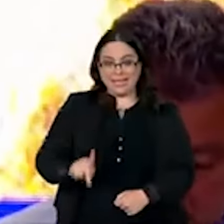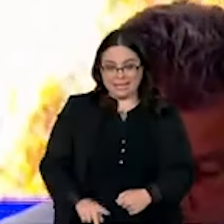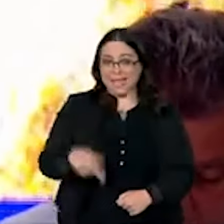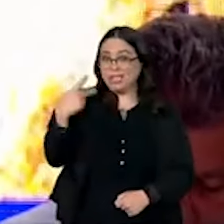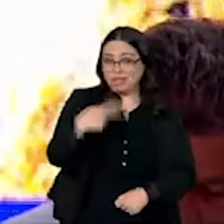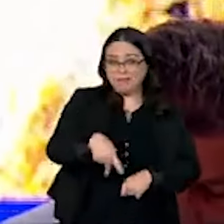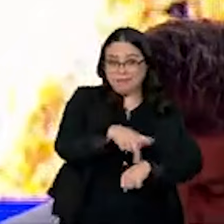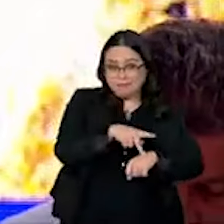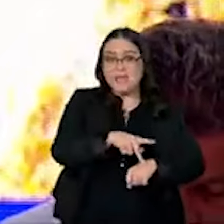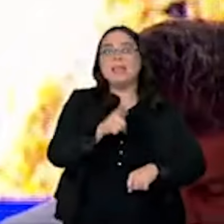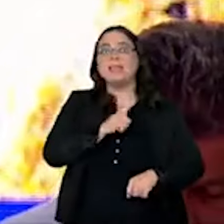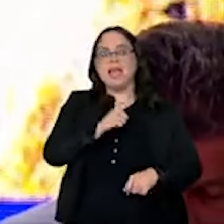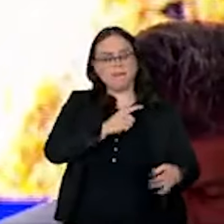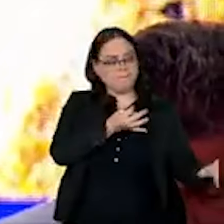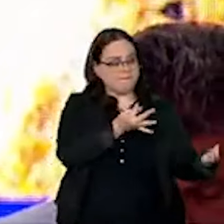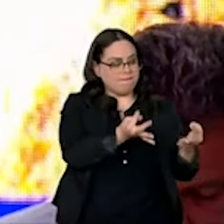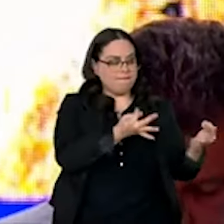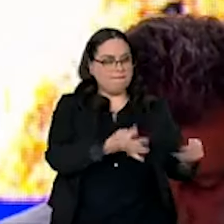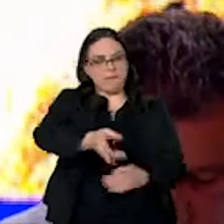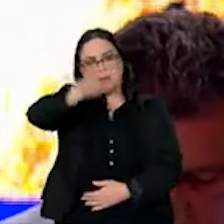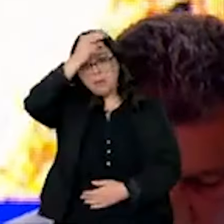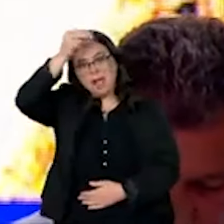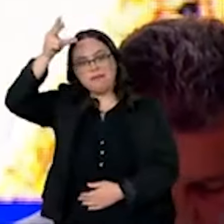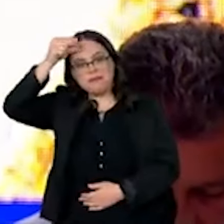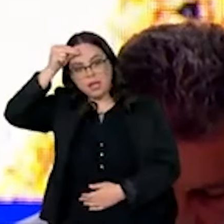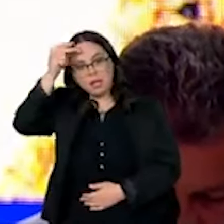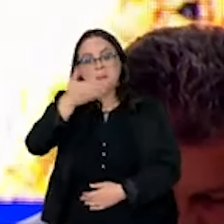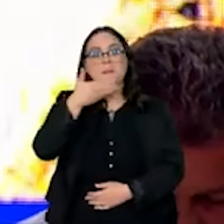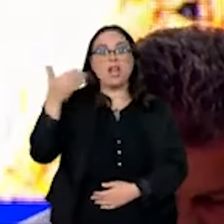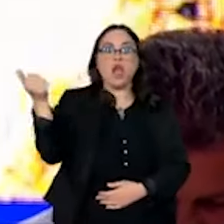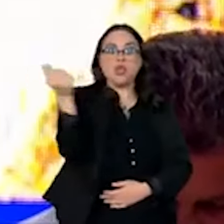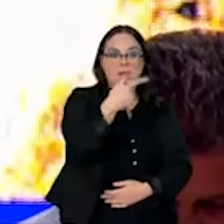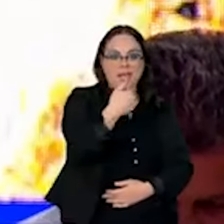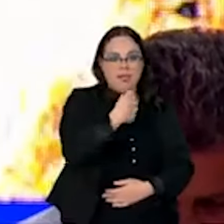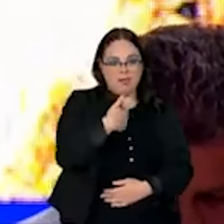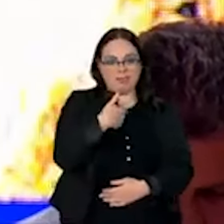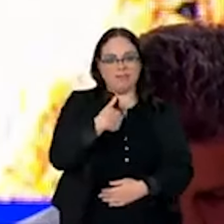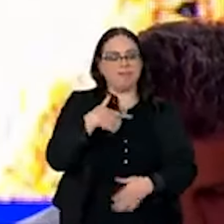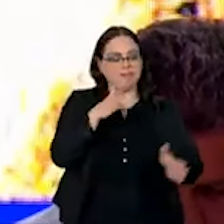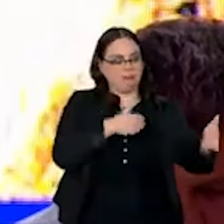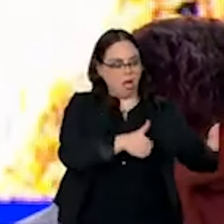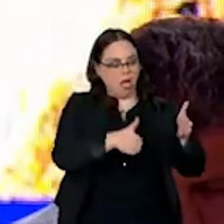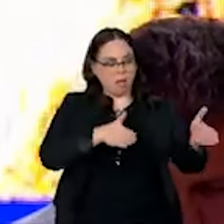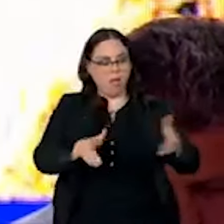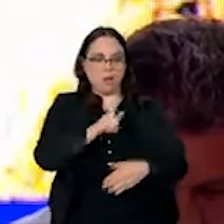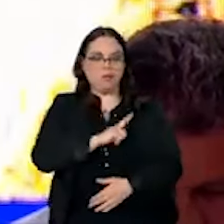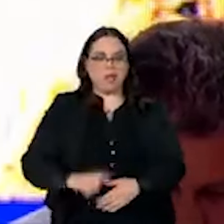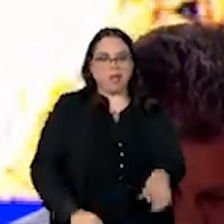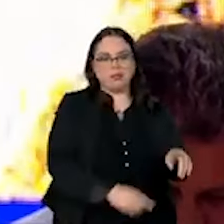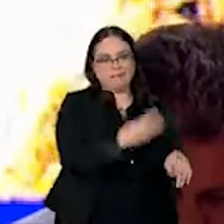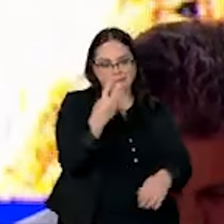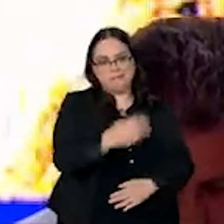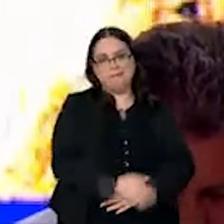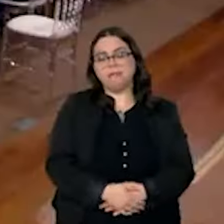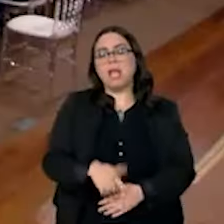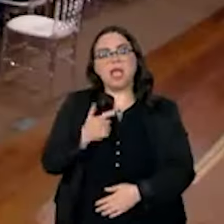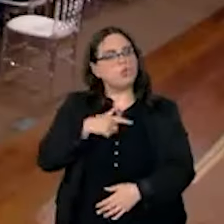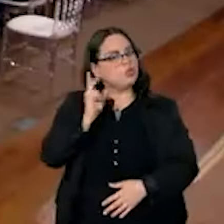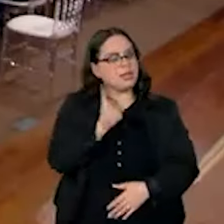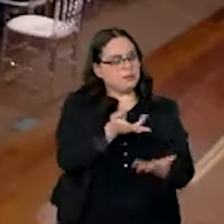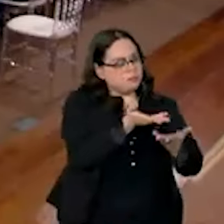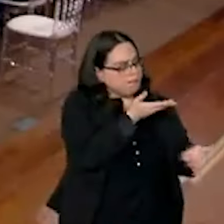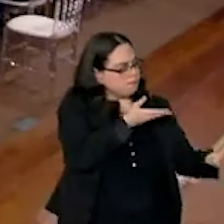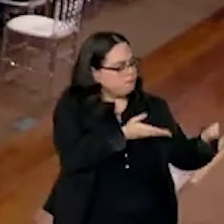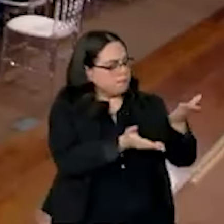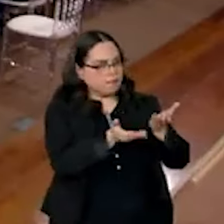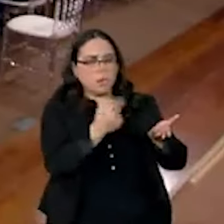República tenha tratado os prefeitos melhor do que eu tratei no meu mandato. E eu tratava por uma